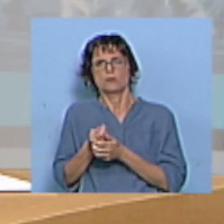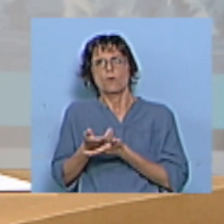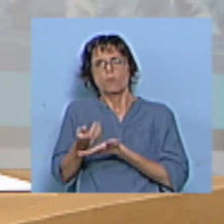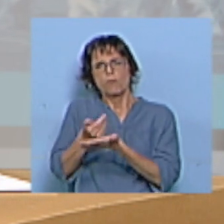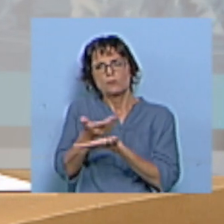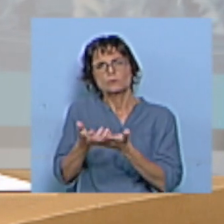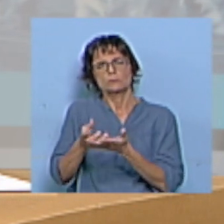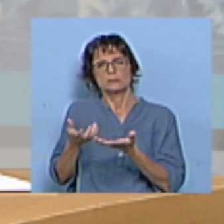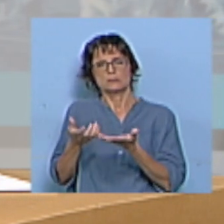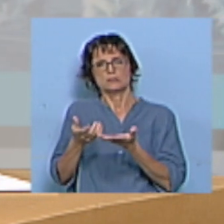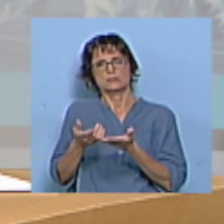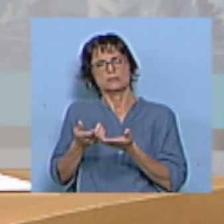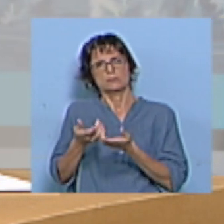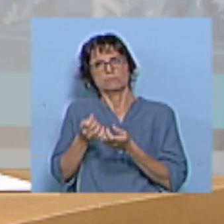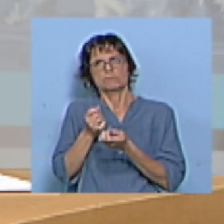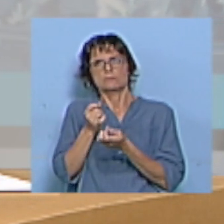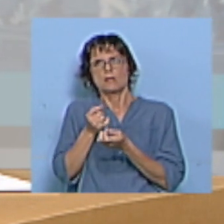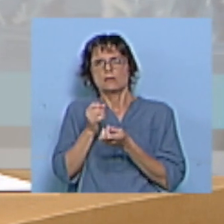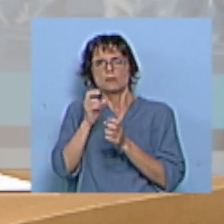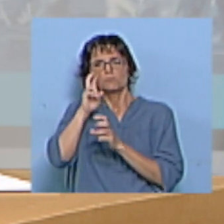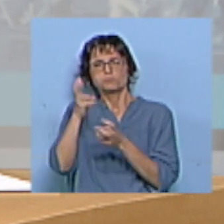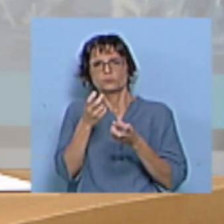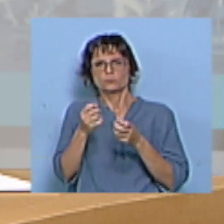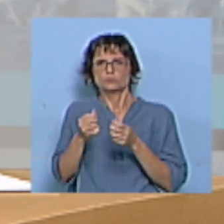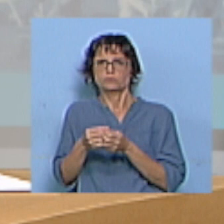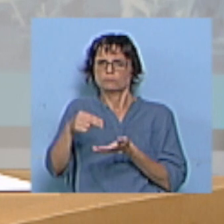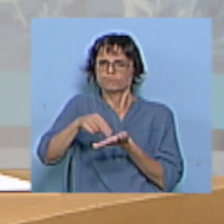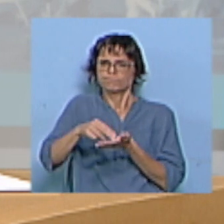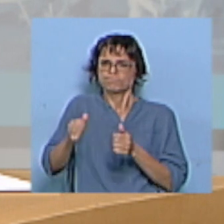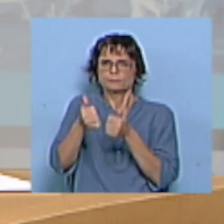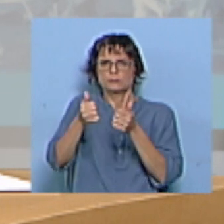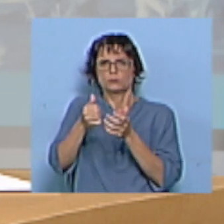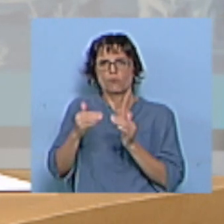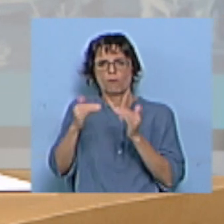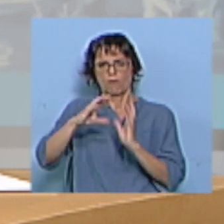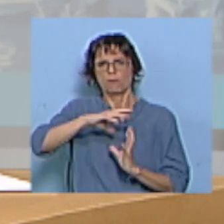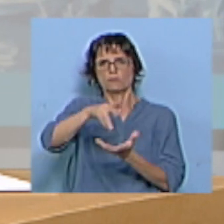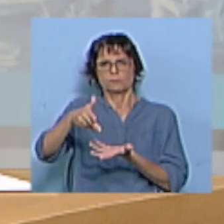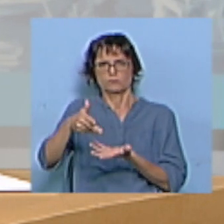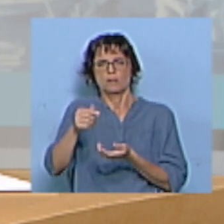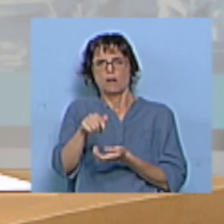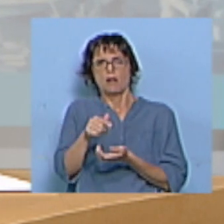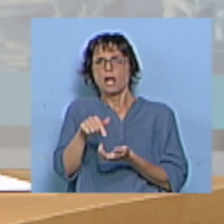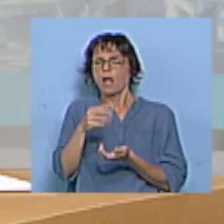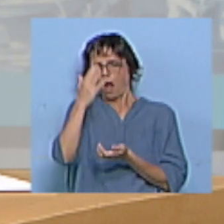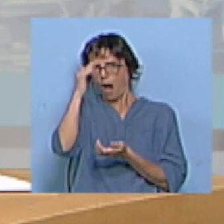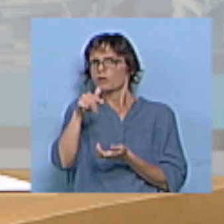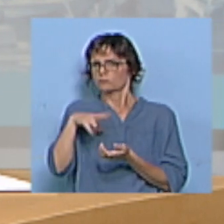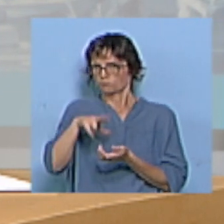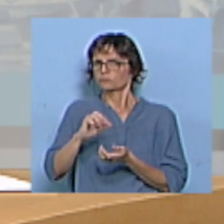um melhor lugar no mundo, e acho que nós estávamos também preocupados com tudo isso e desse ponto de vista, desta vez não nos saímos nada